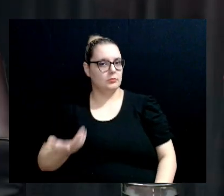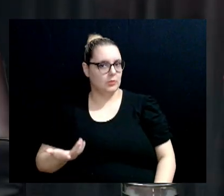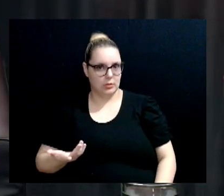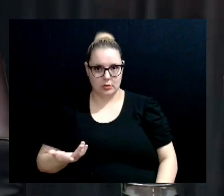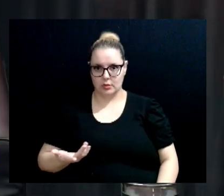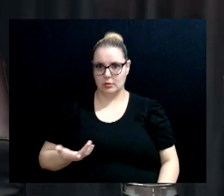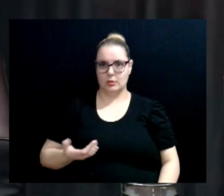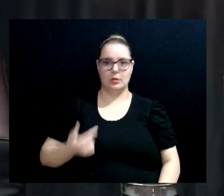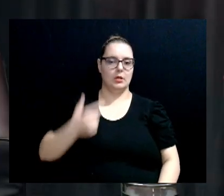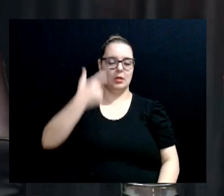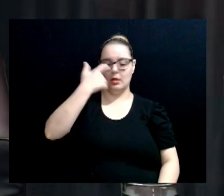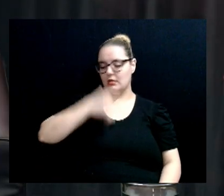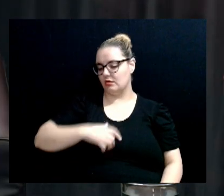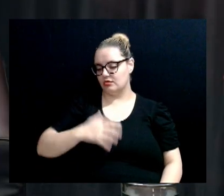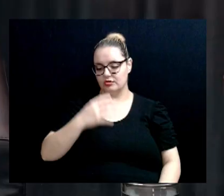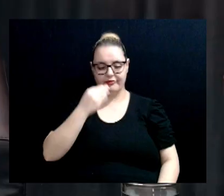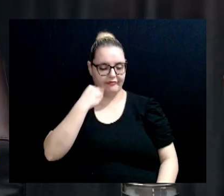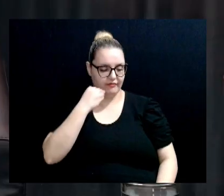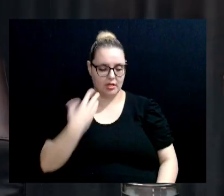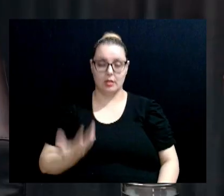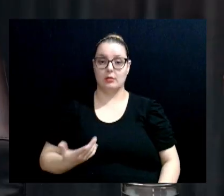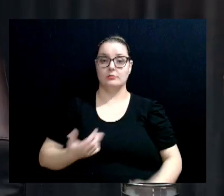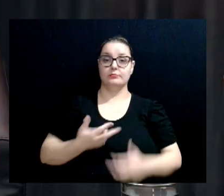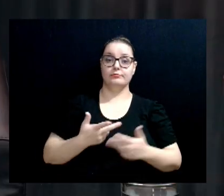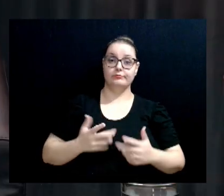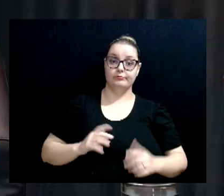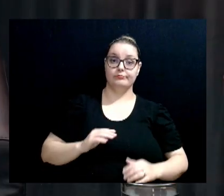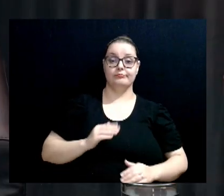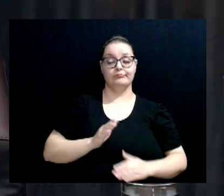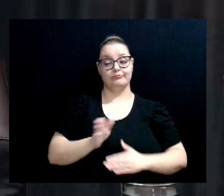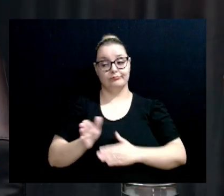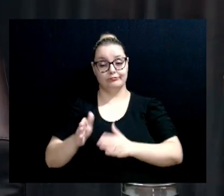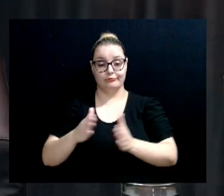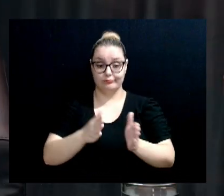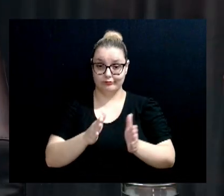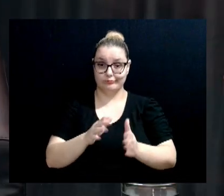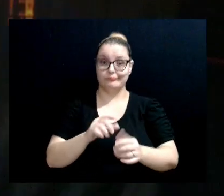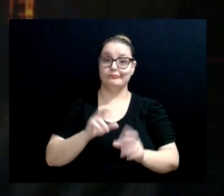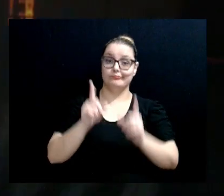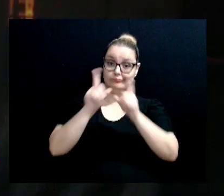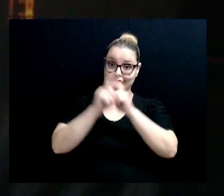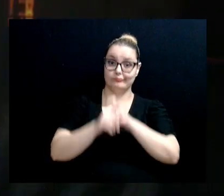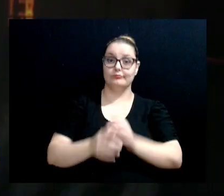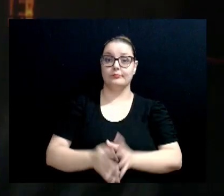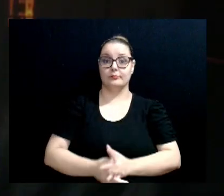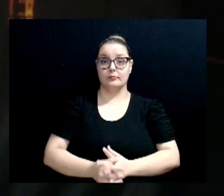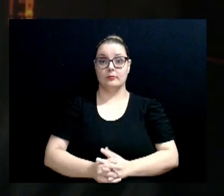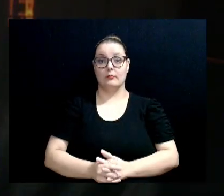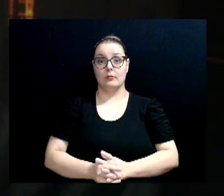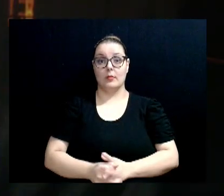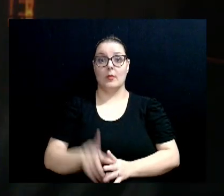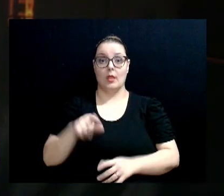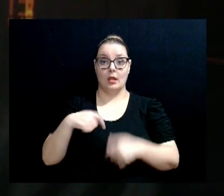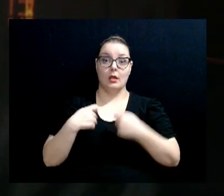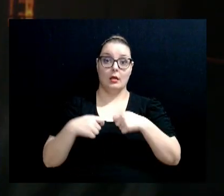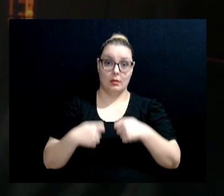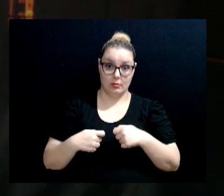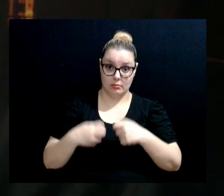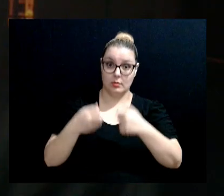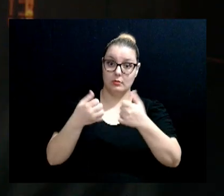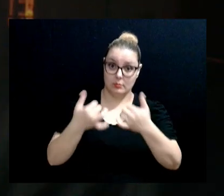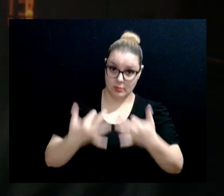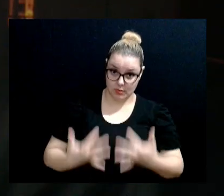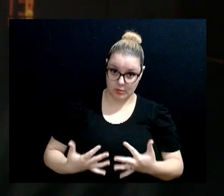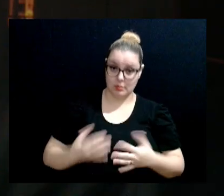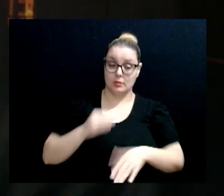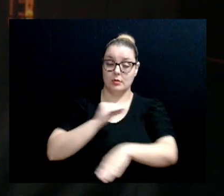fracassado, enfim, e as coisas vão tomando um rumo aí bem complicado. É preciso orientação e muito cuidado, né? E